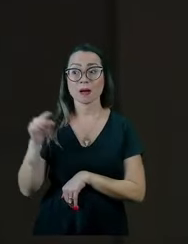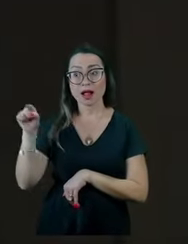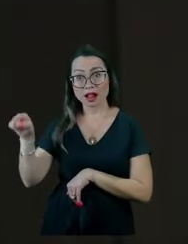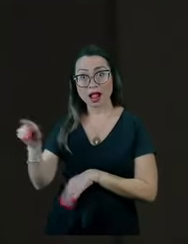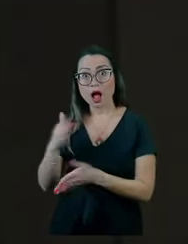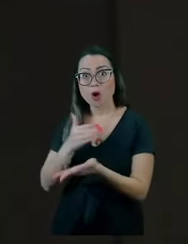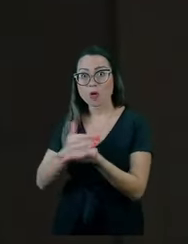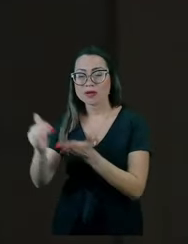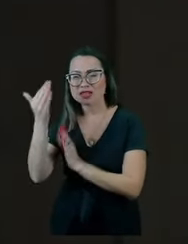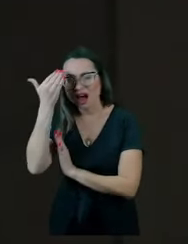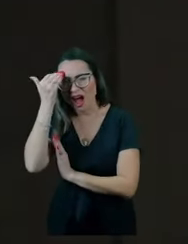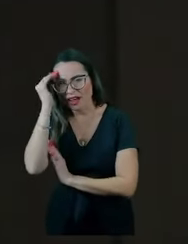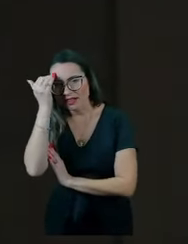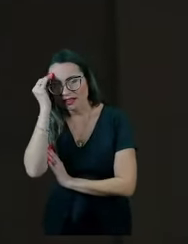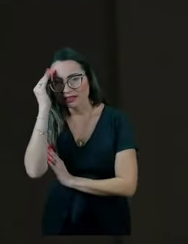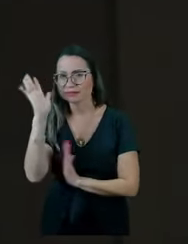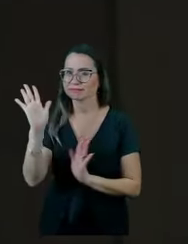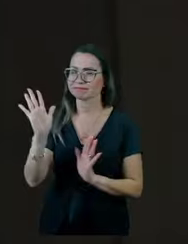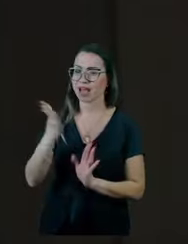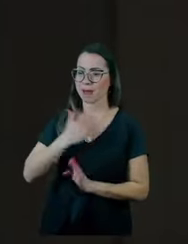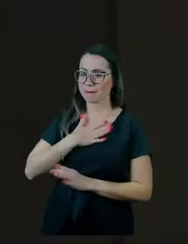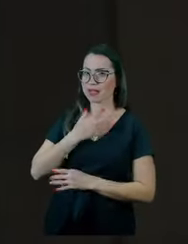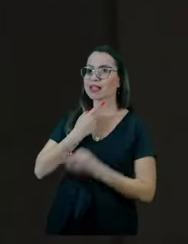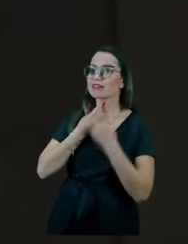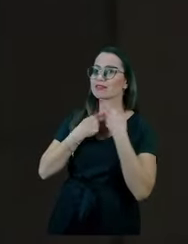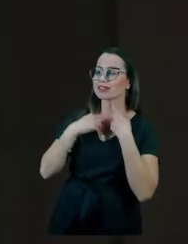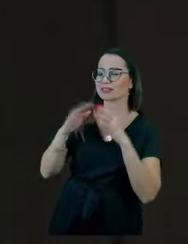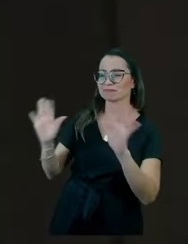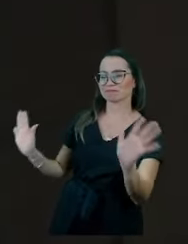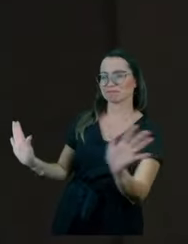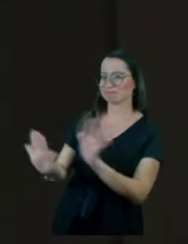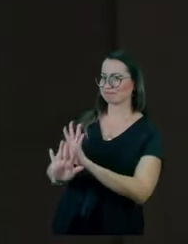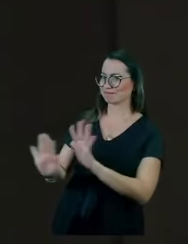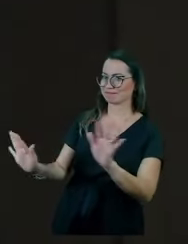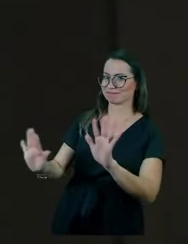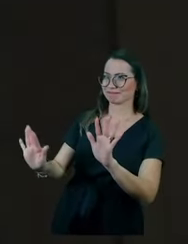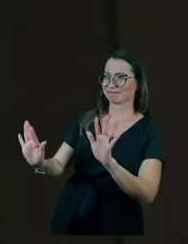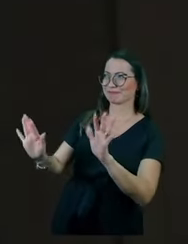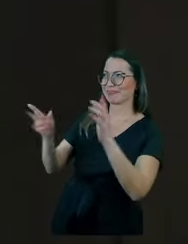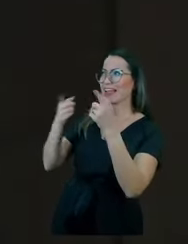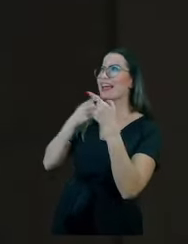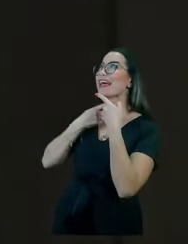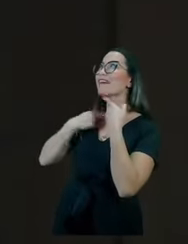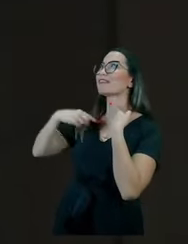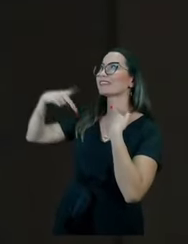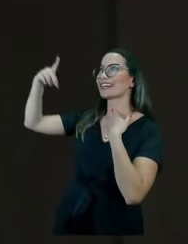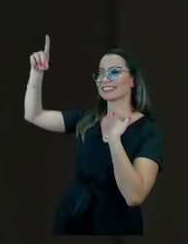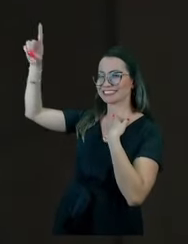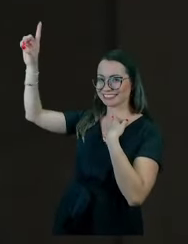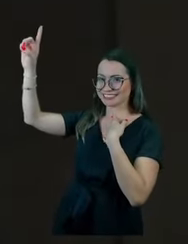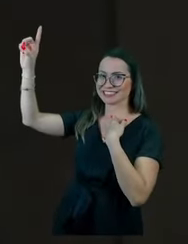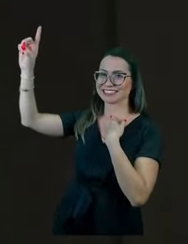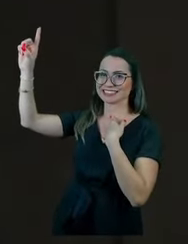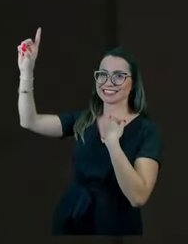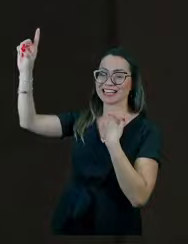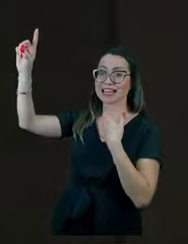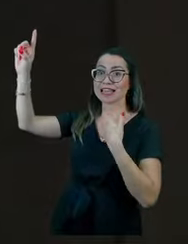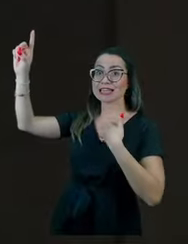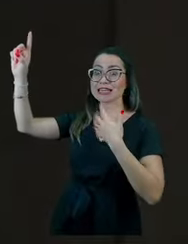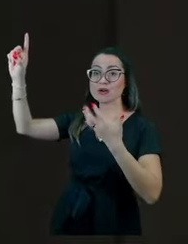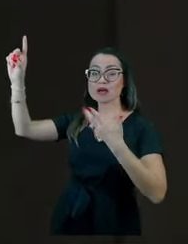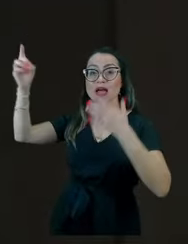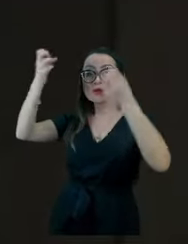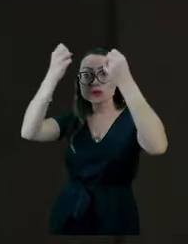que de repente não é mais a minha vontade, mas é a vontade de Deus. Eu quero deixar isso bem claro para você que pensa assim, ai,